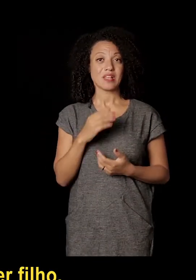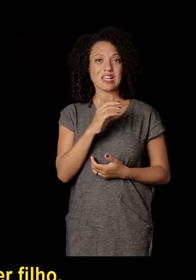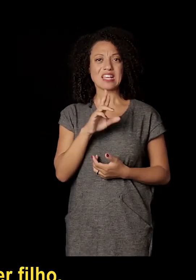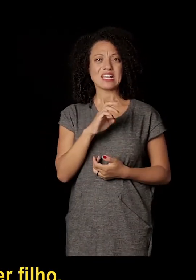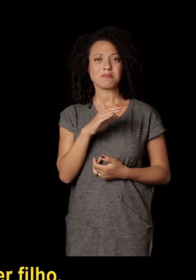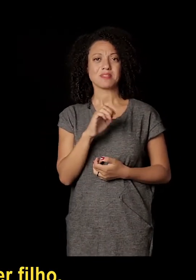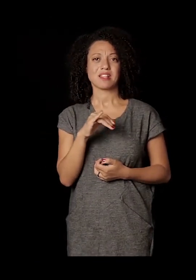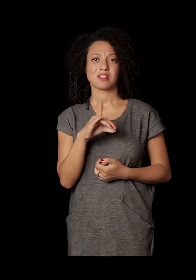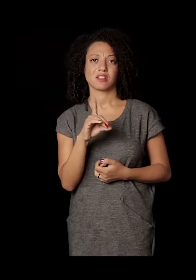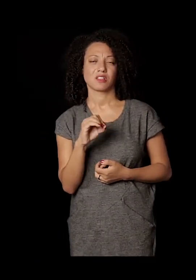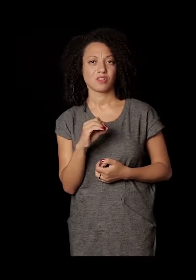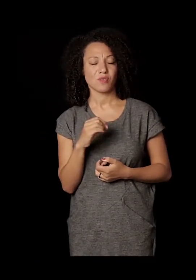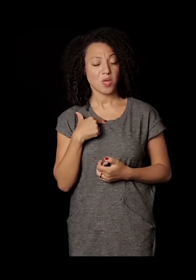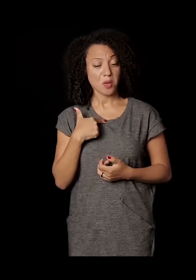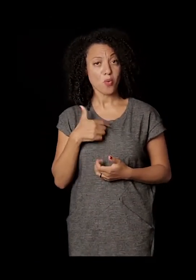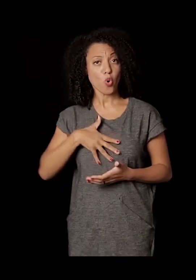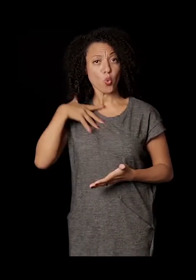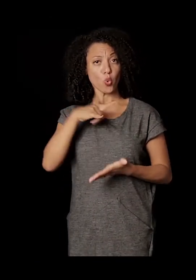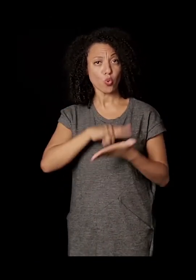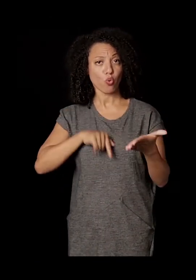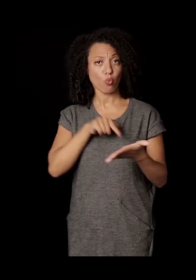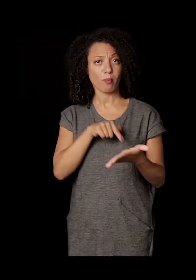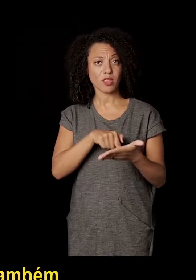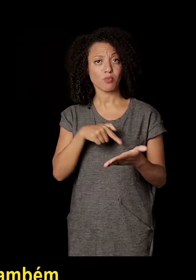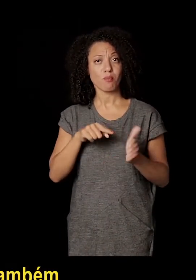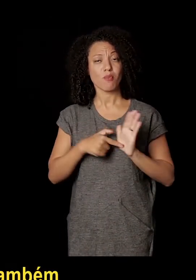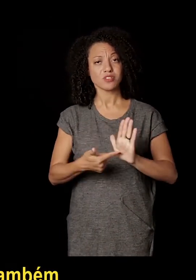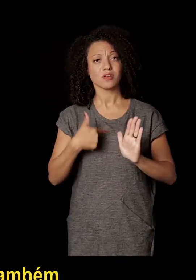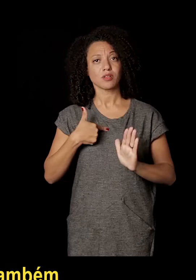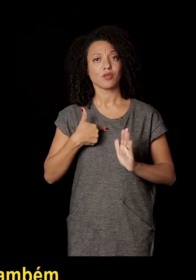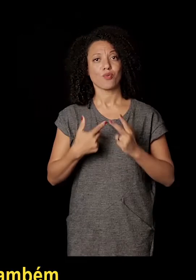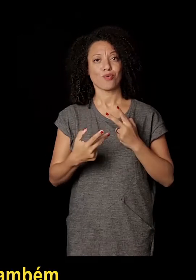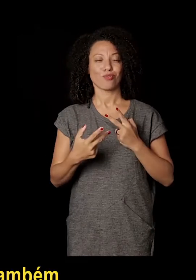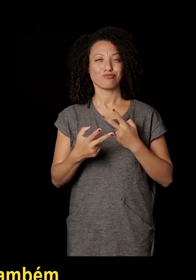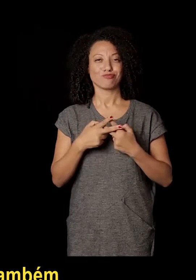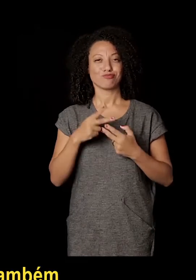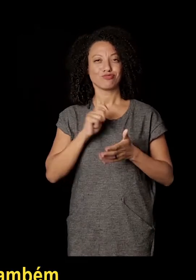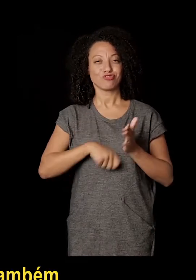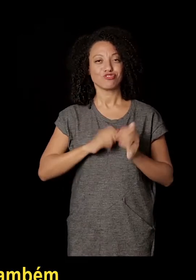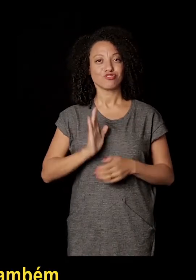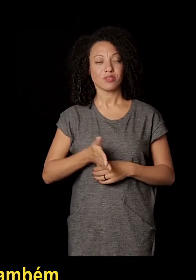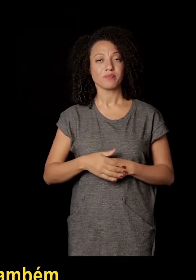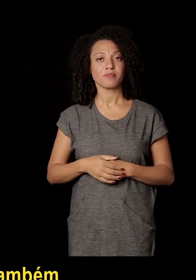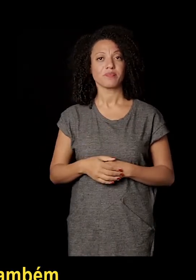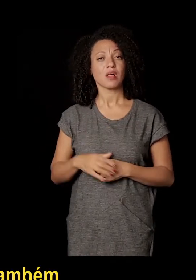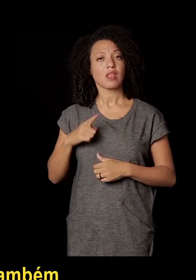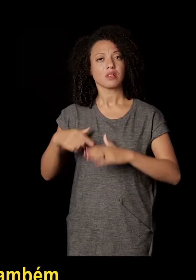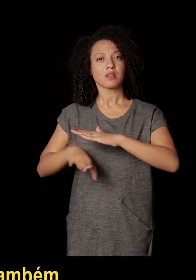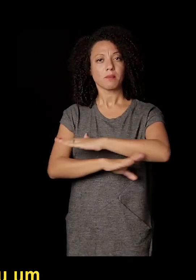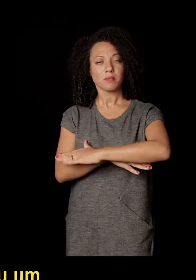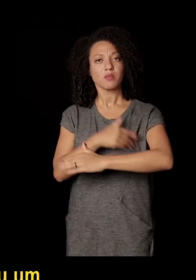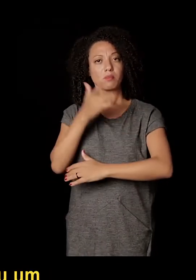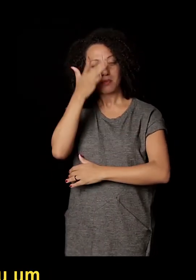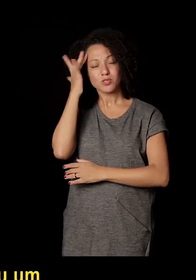tinha sido incriminado, e esse documento eu me orgulho muito dele, eu soube que no workshop também do João Pina, lá no Arquivo do Estado, teve uma pessoa que achou um